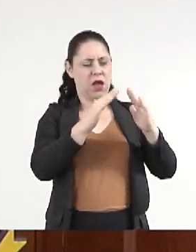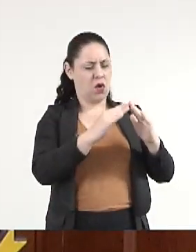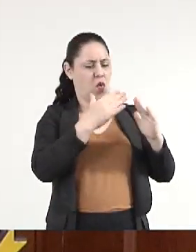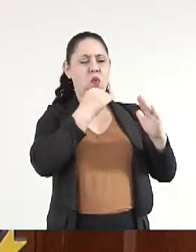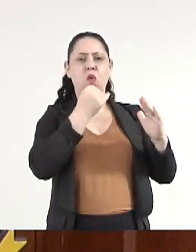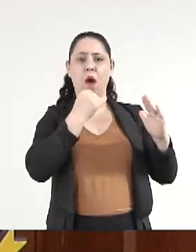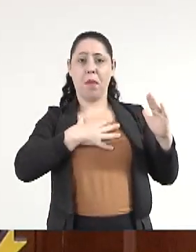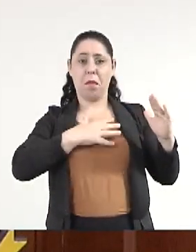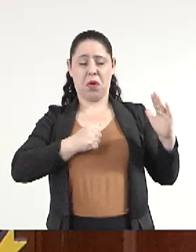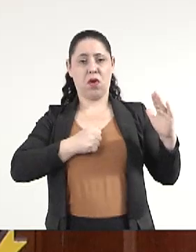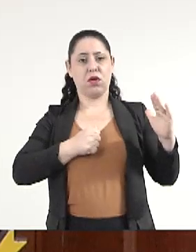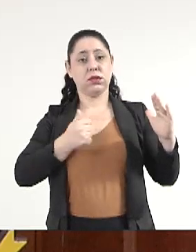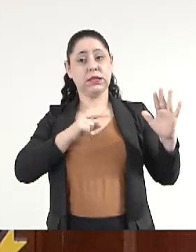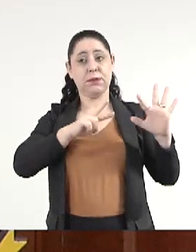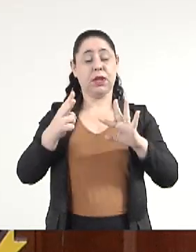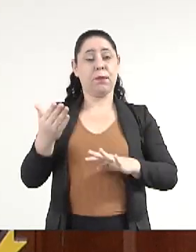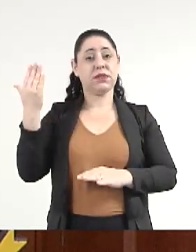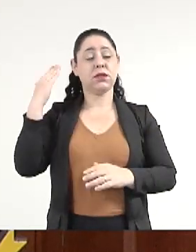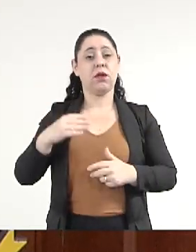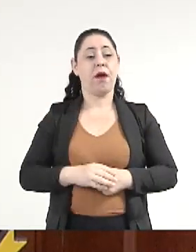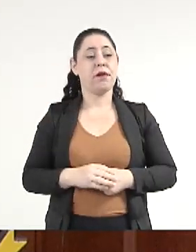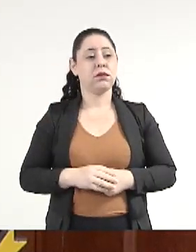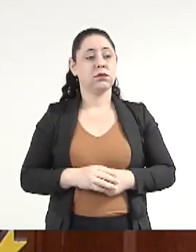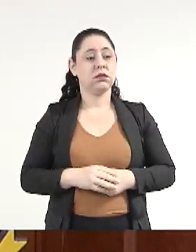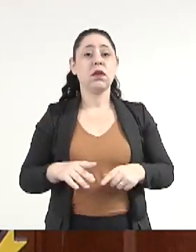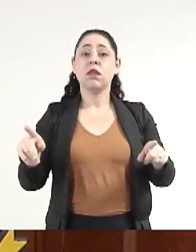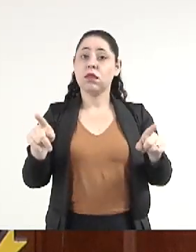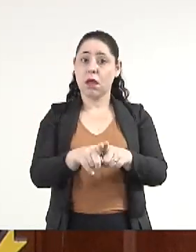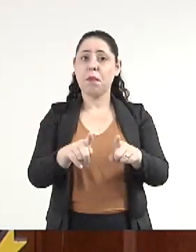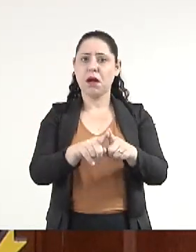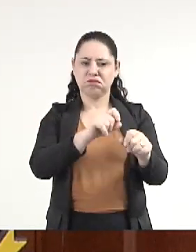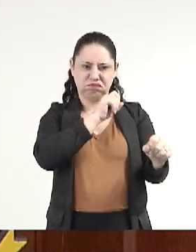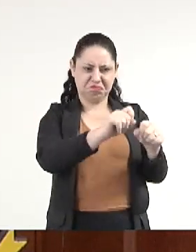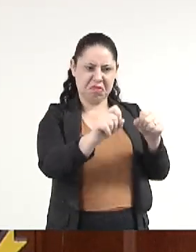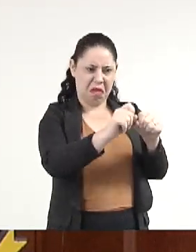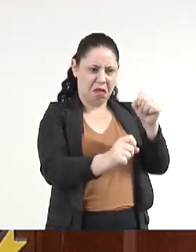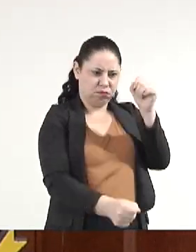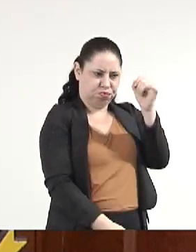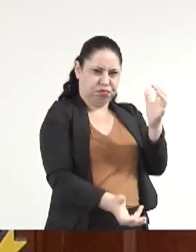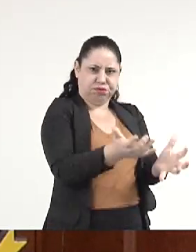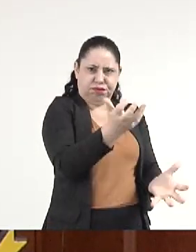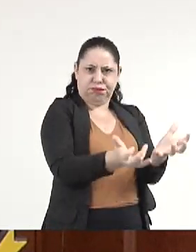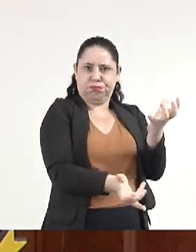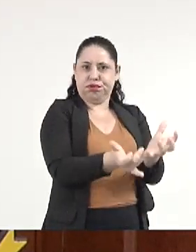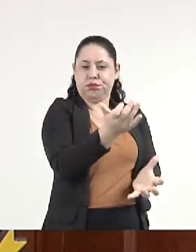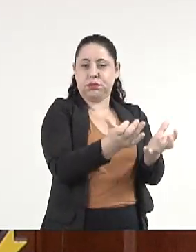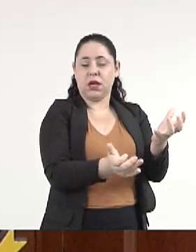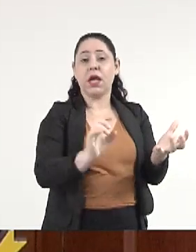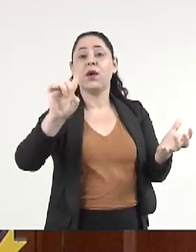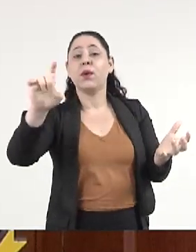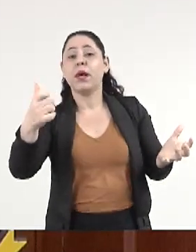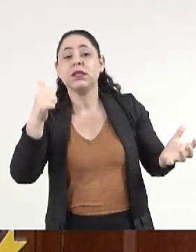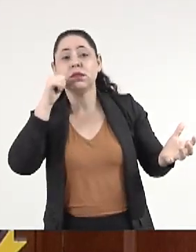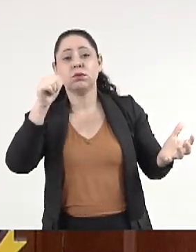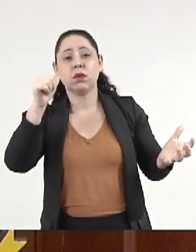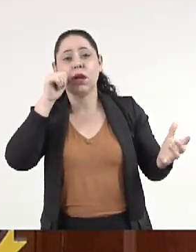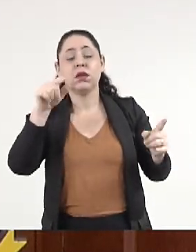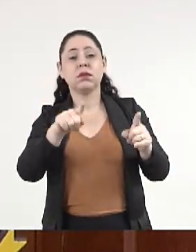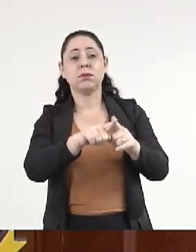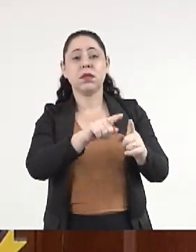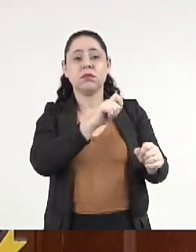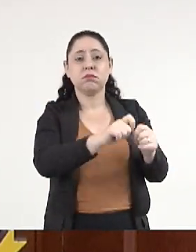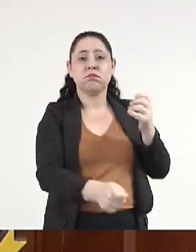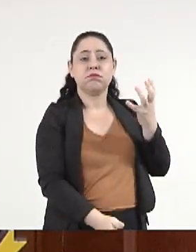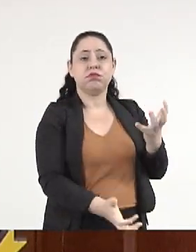que se suicidou na semana passada foi também queimada e a sua ex-esposa também foi